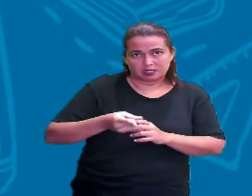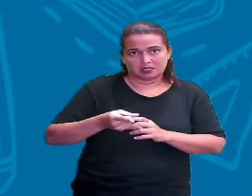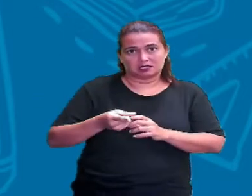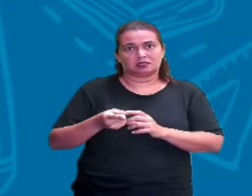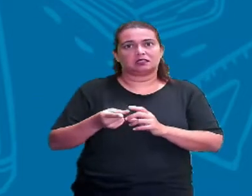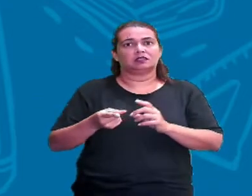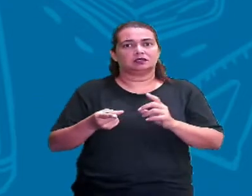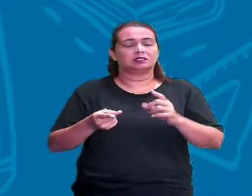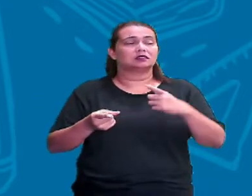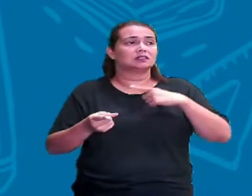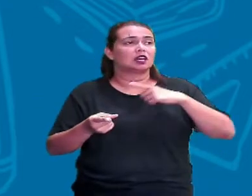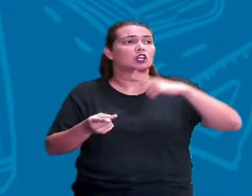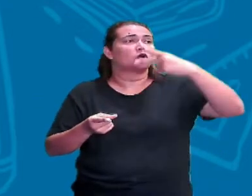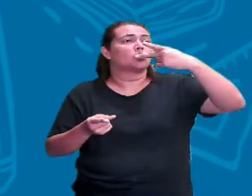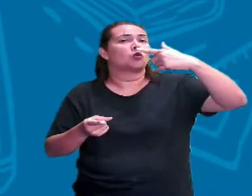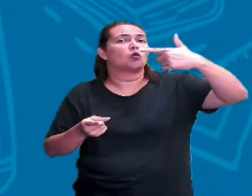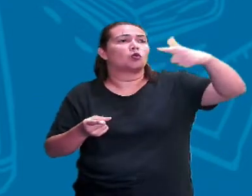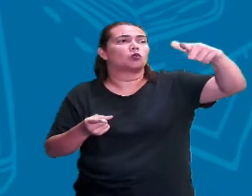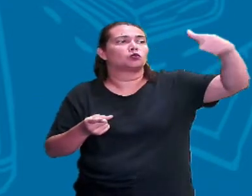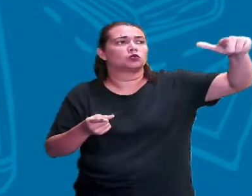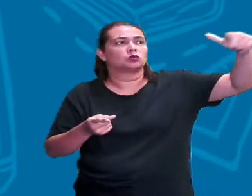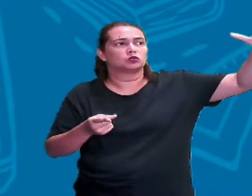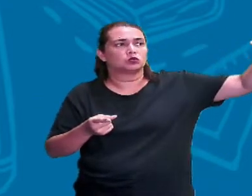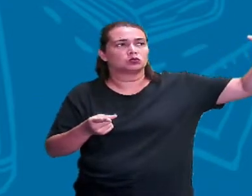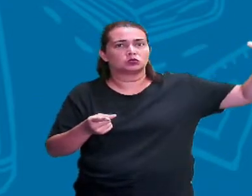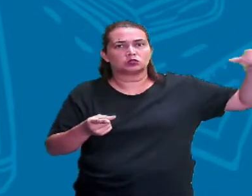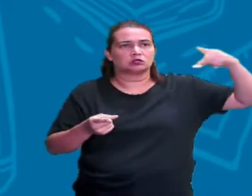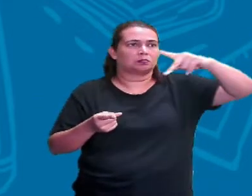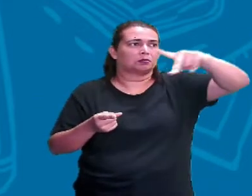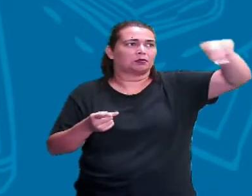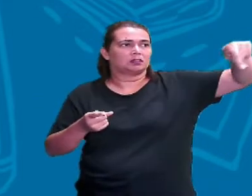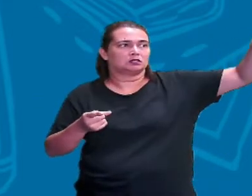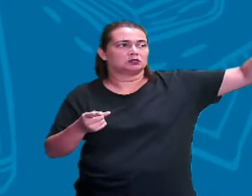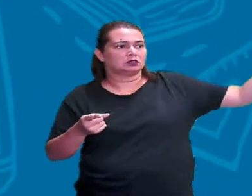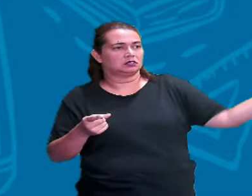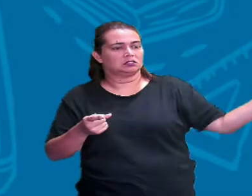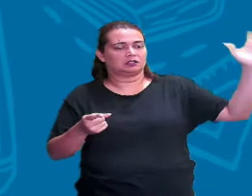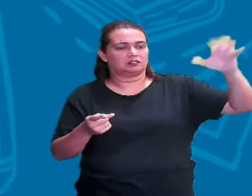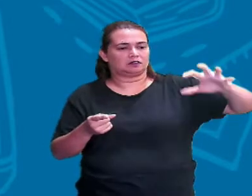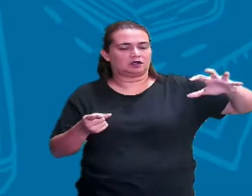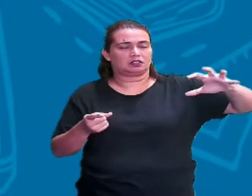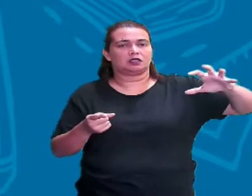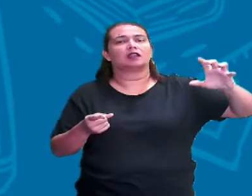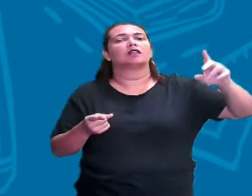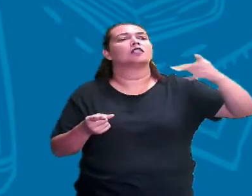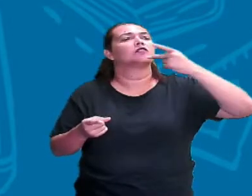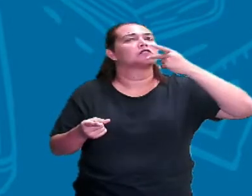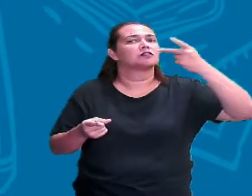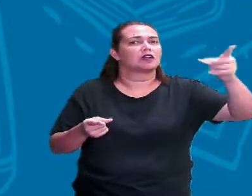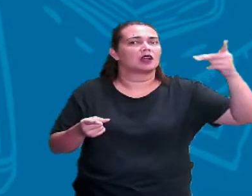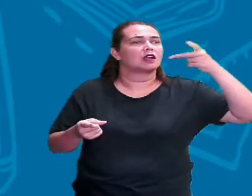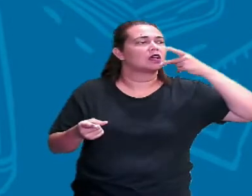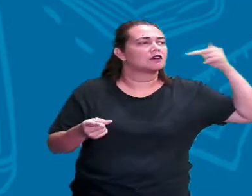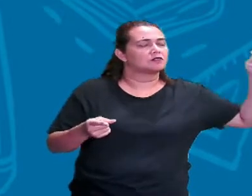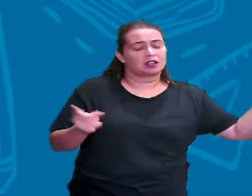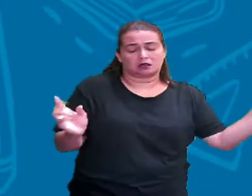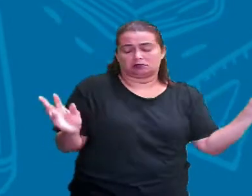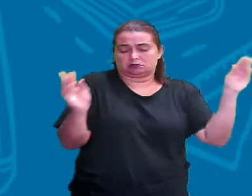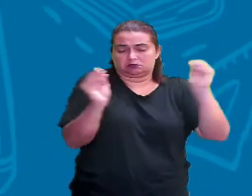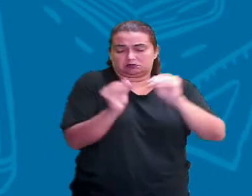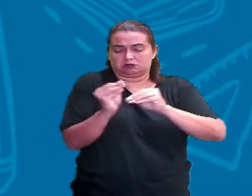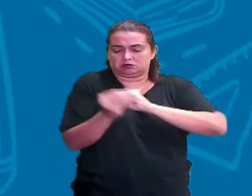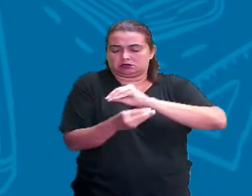havendo essa mudança, esse transplante, né? Então é uma língua com características próprias de um determinado país, tá